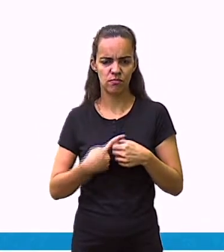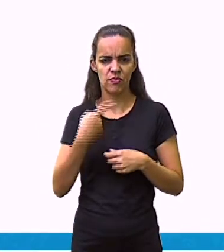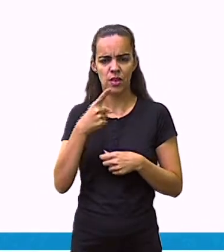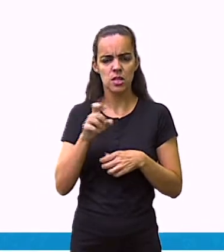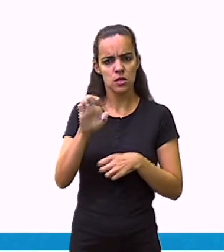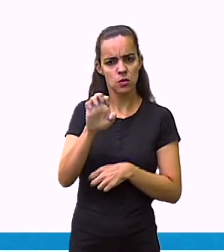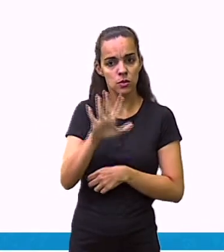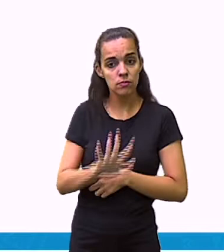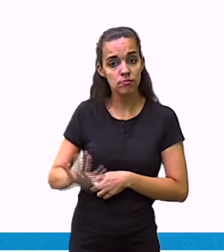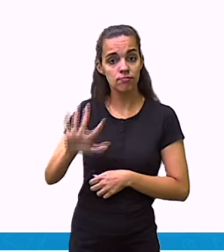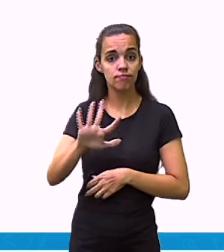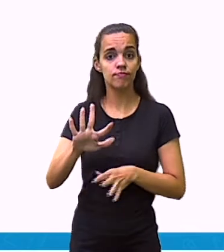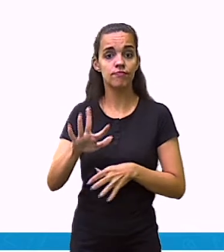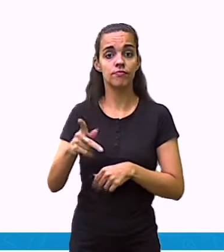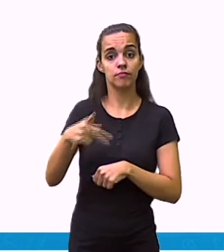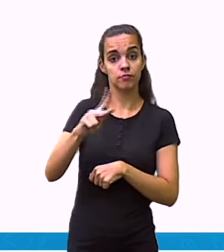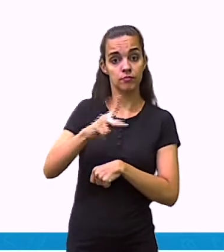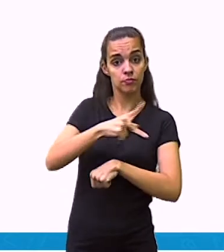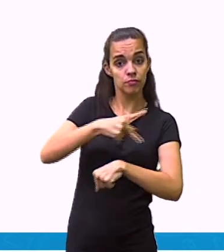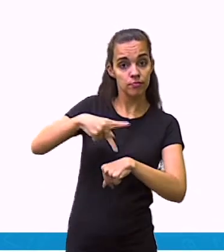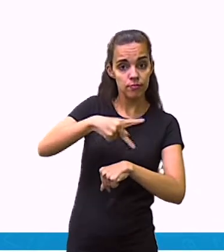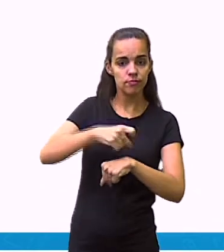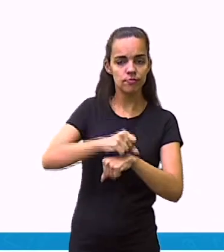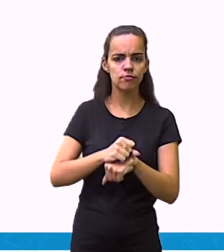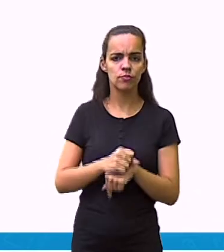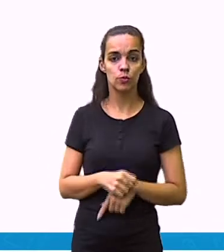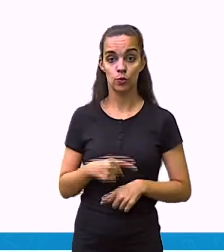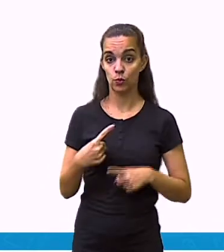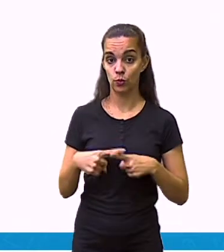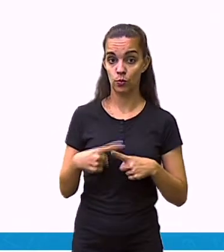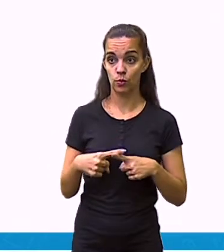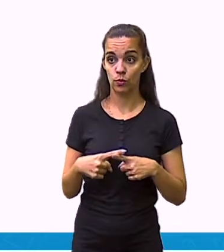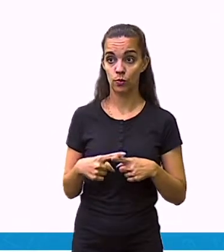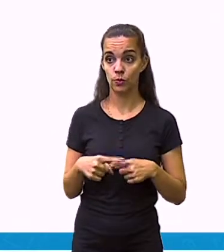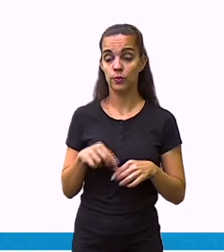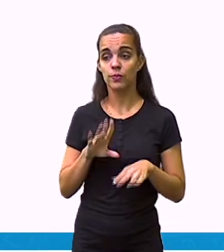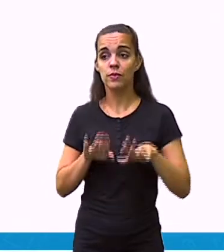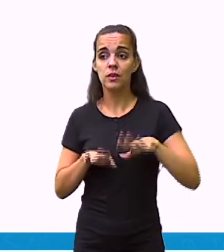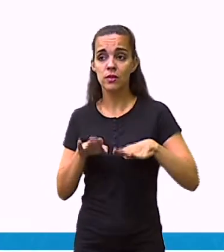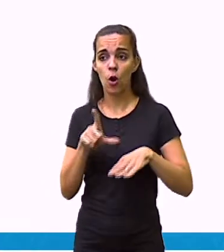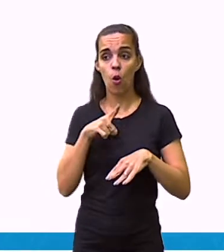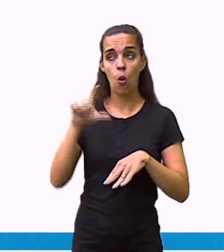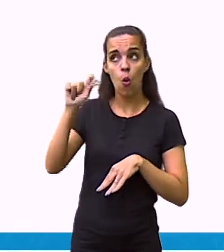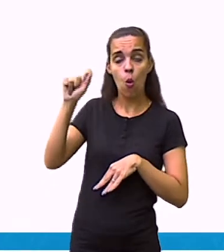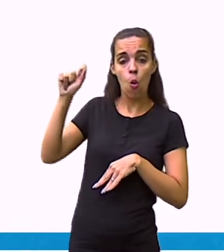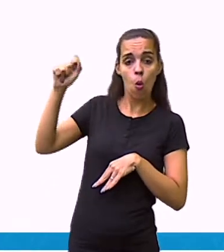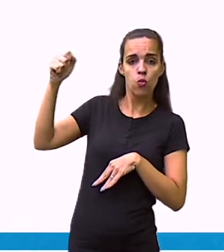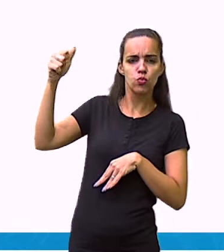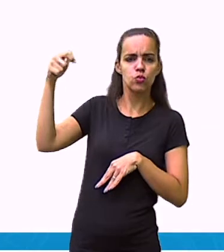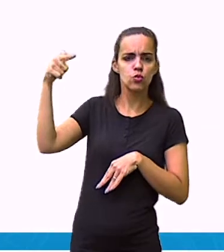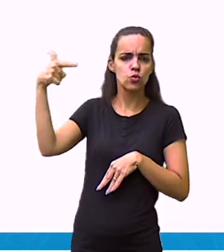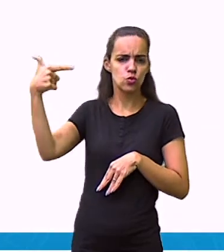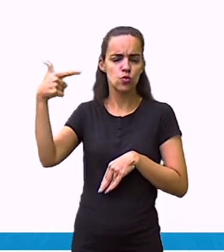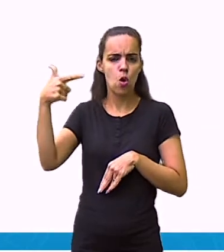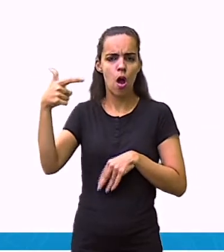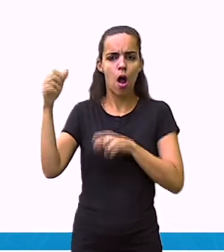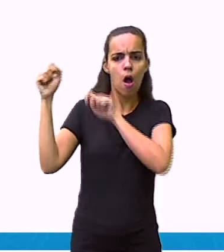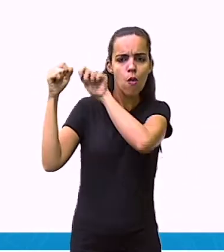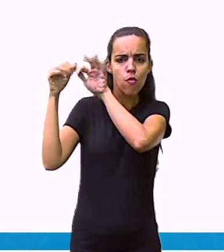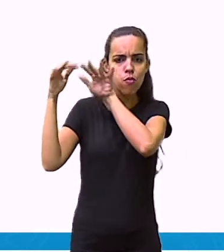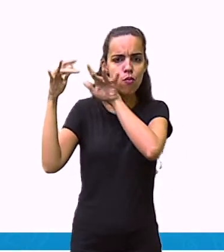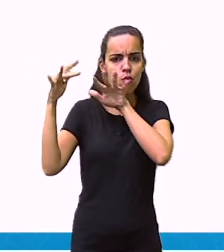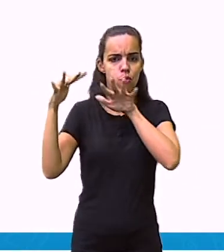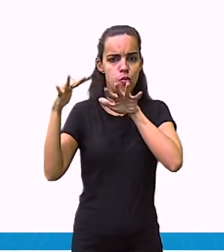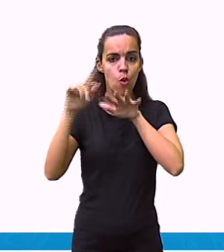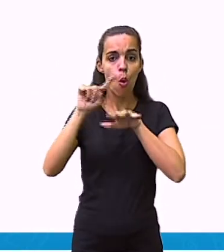cidade, o seu estado e o seu país. Isso acontece porque o Sol está iluminando